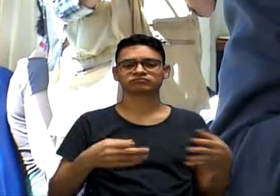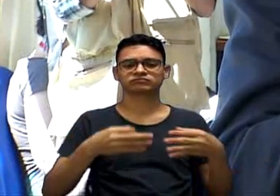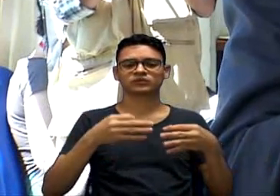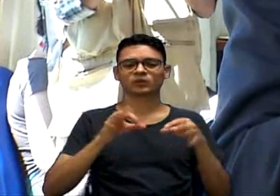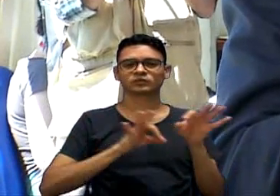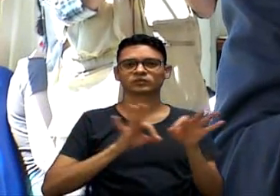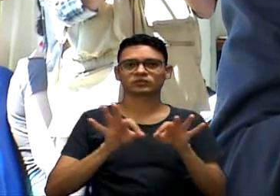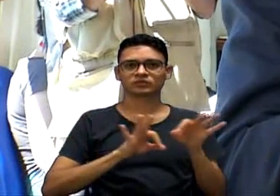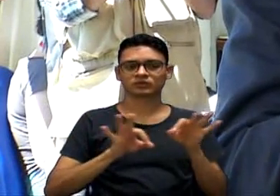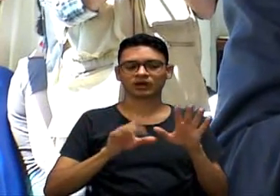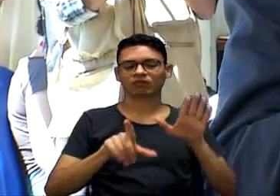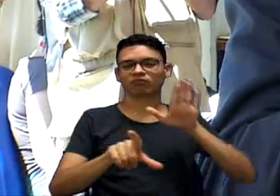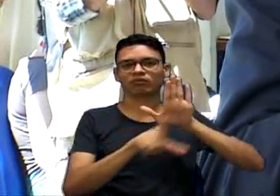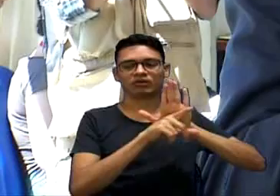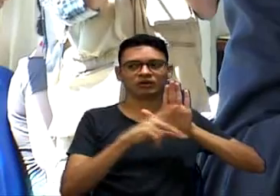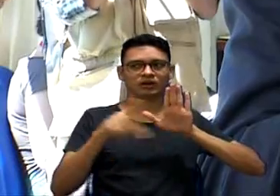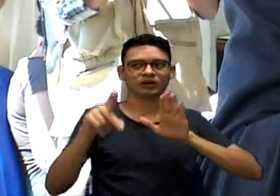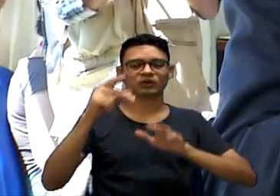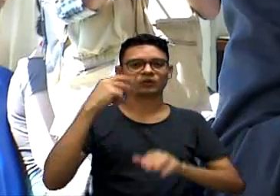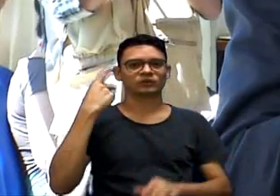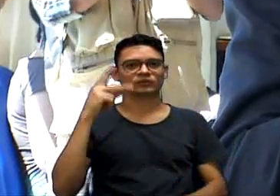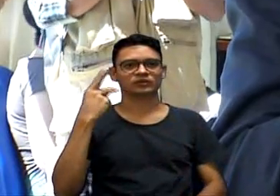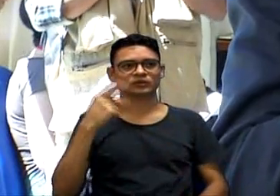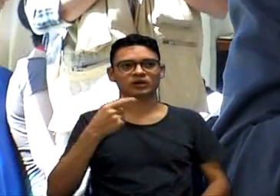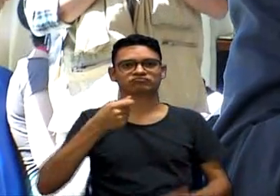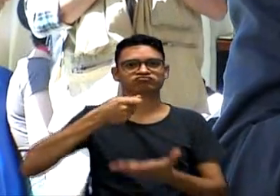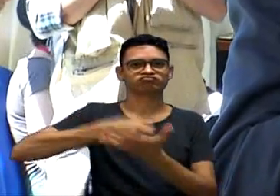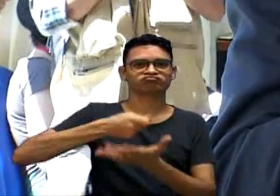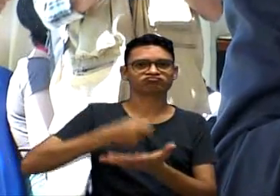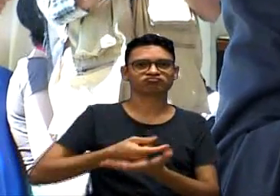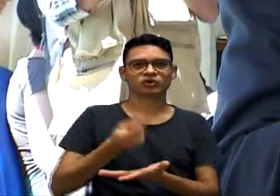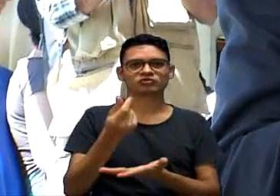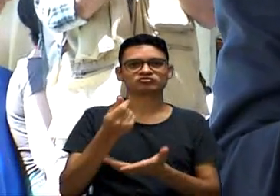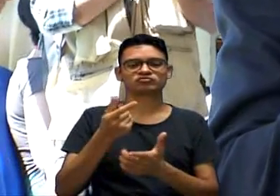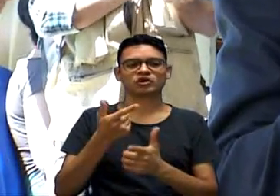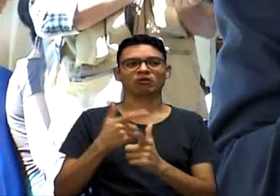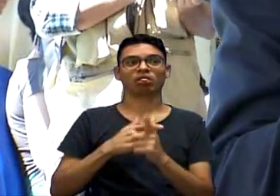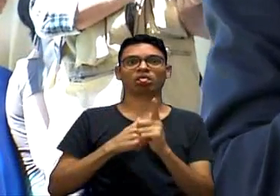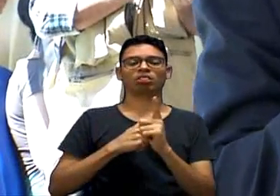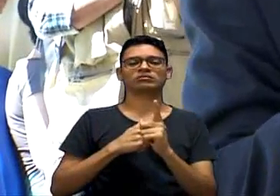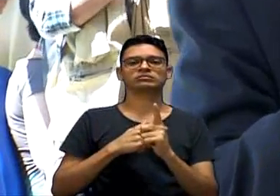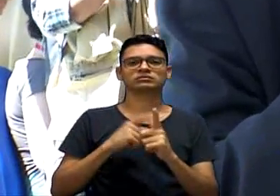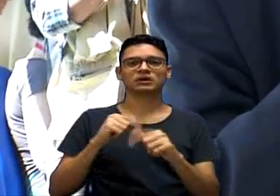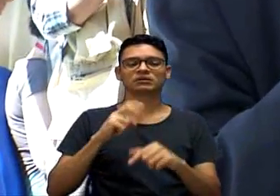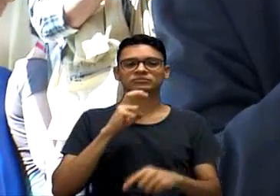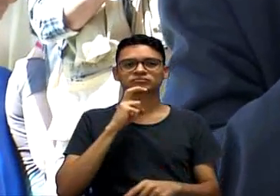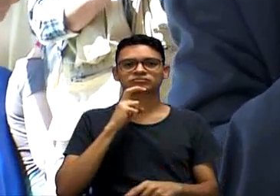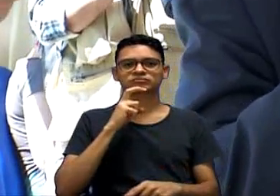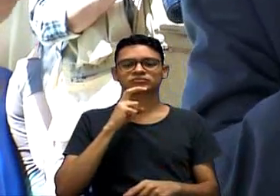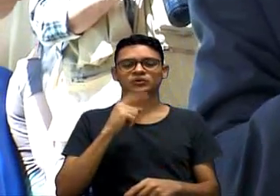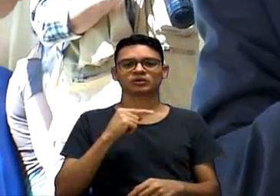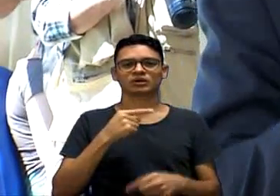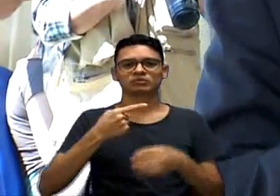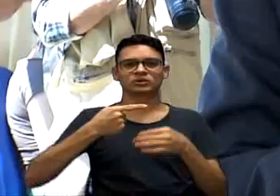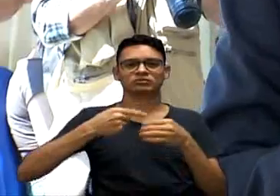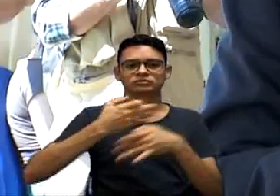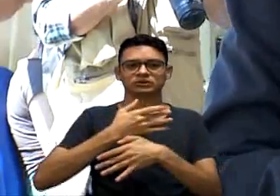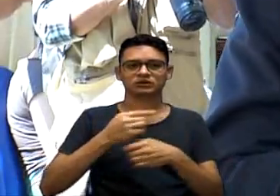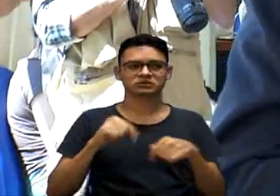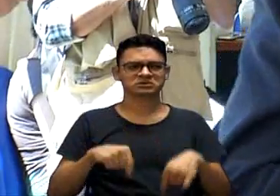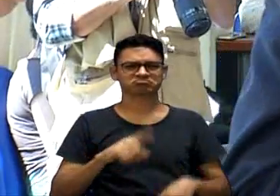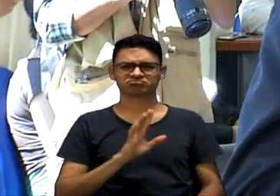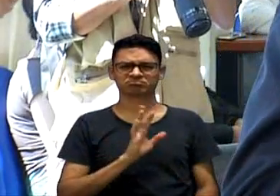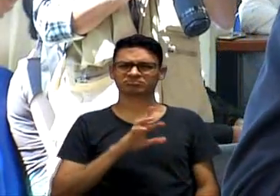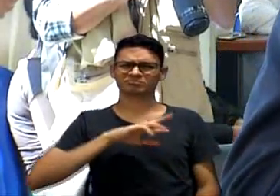a lei do vereador impõe qualquer tipo de custo adicional ao executivo com relação a essa semana. Então, nós encaminhamos